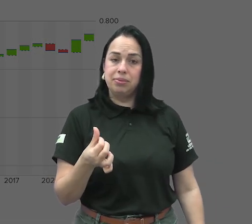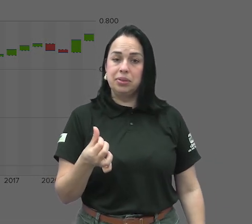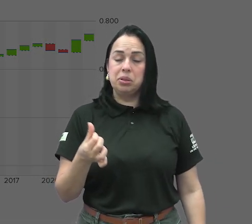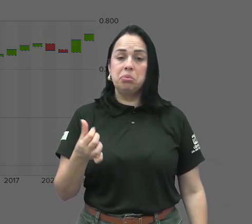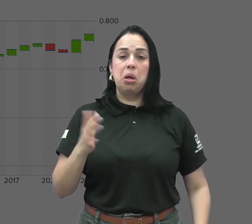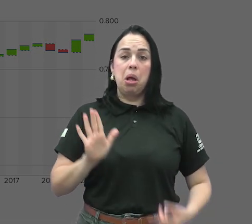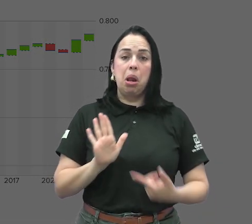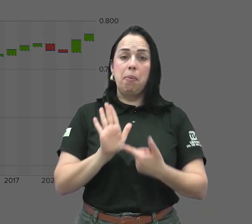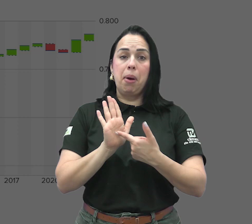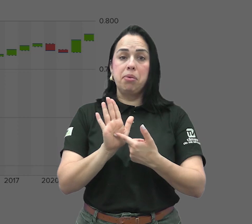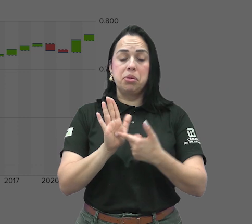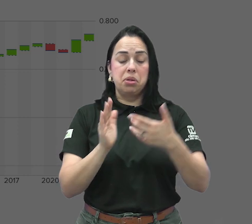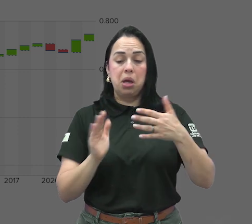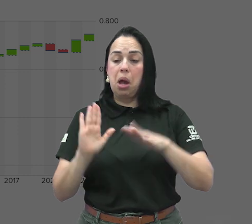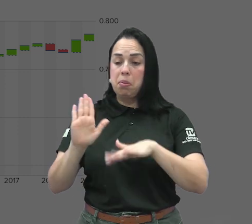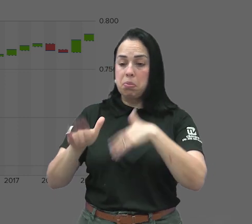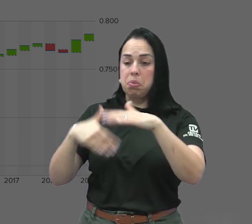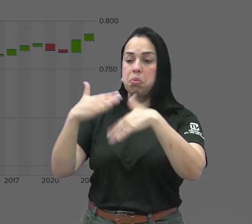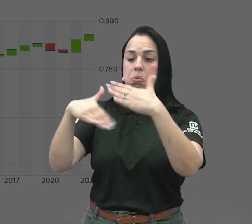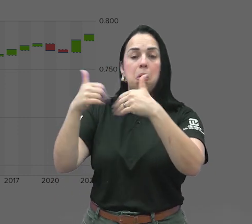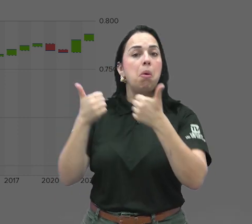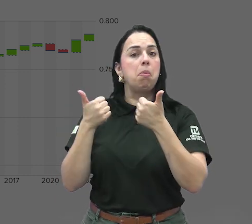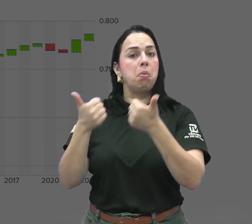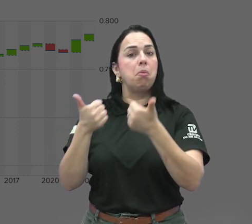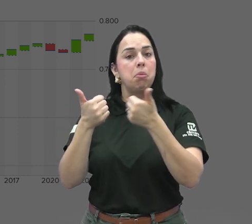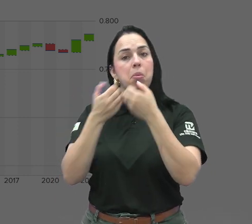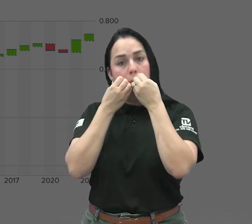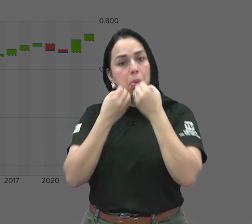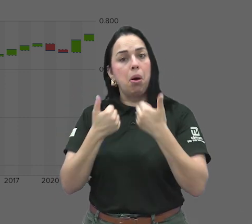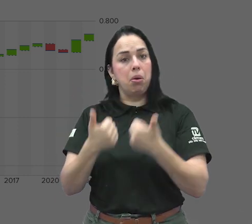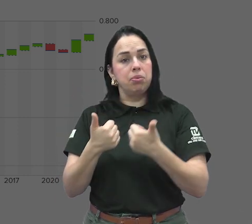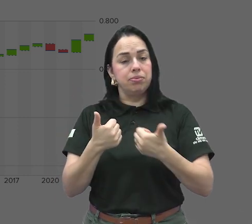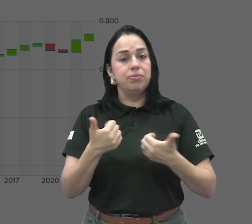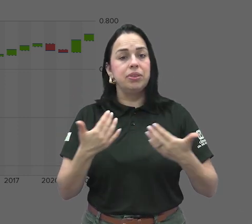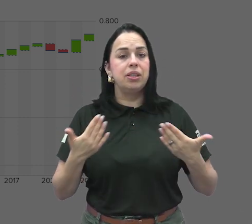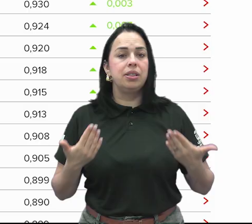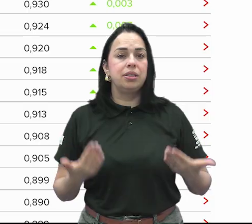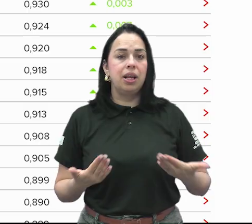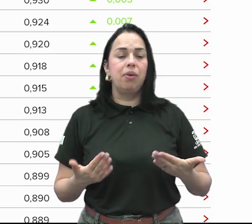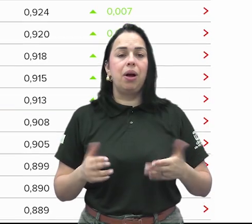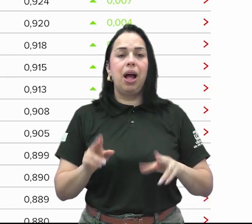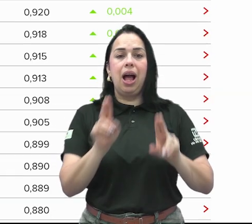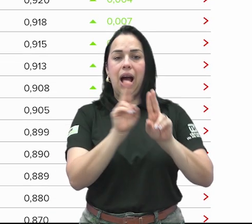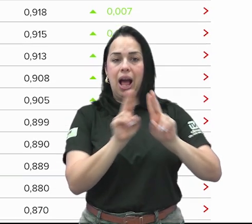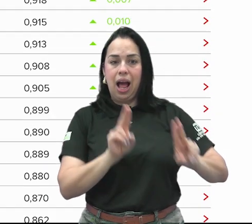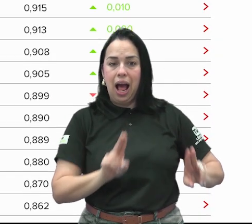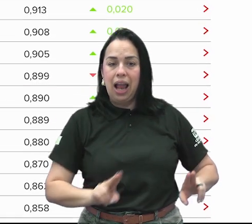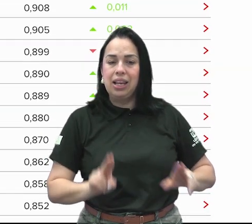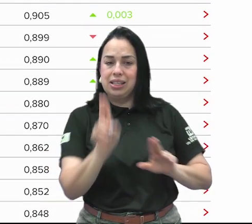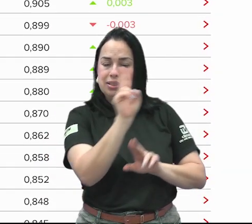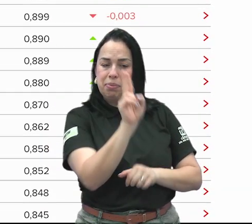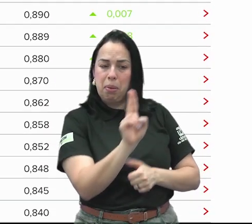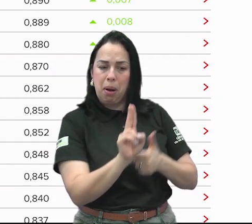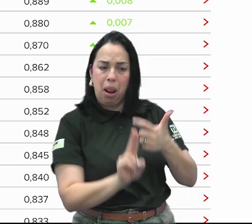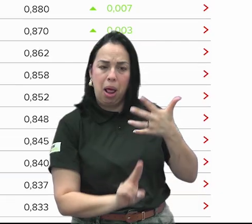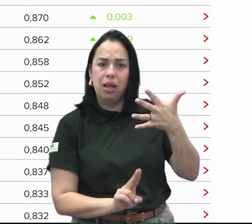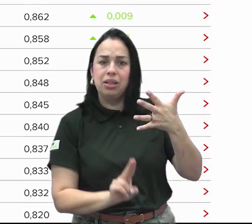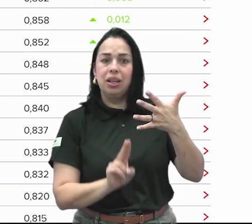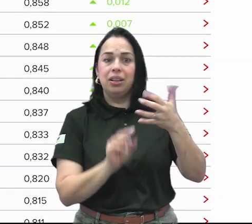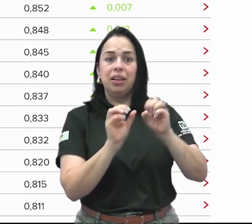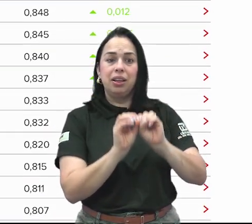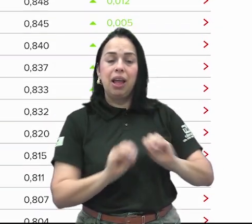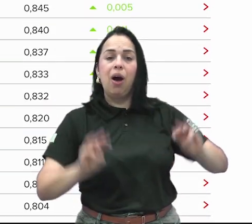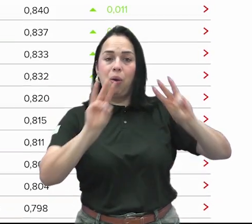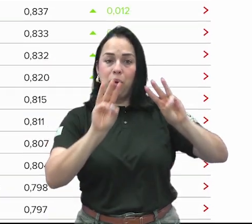0,786, o país apresenta um nível de desenvolvimento considerado alto. A lista divulgada pelo PNUD